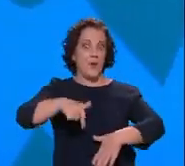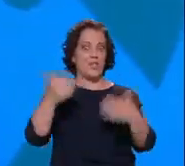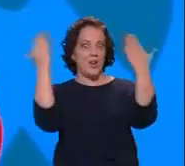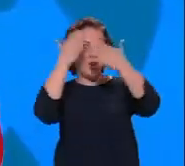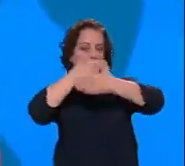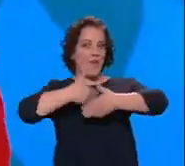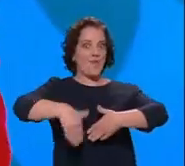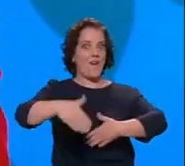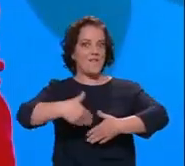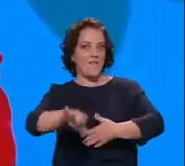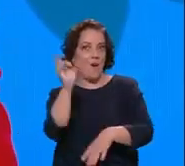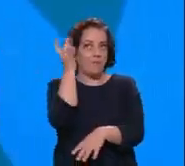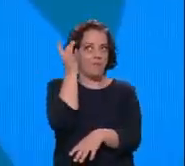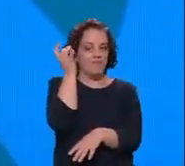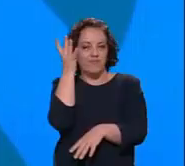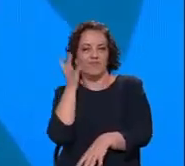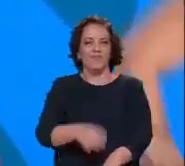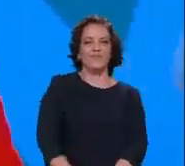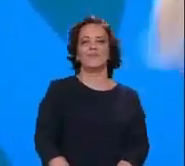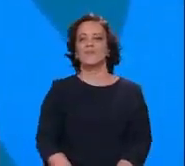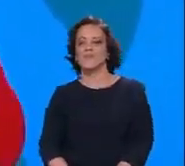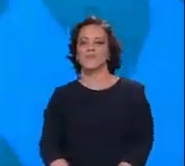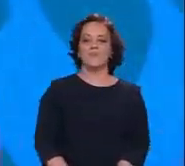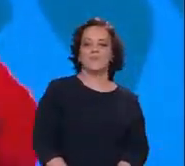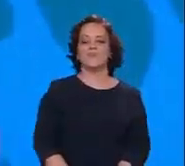noite vai haver cambalacho.